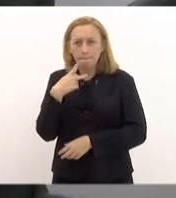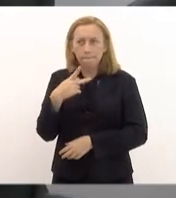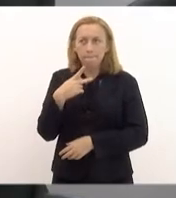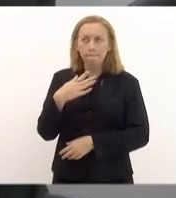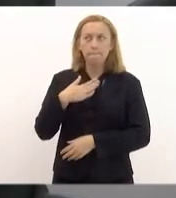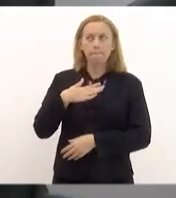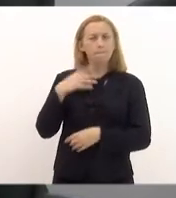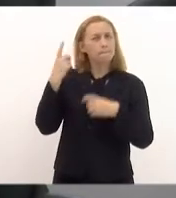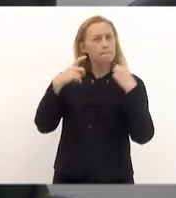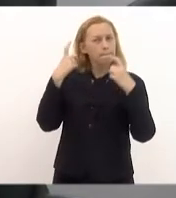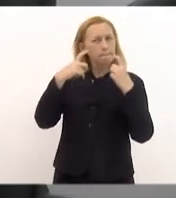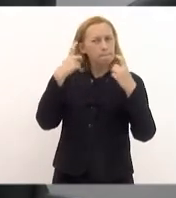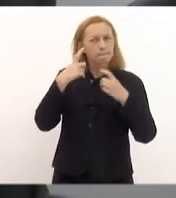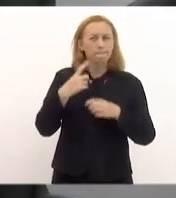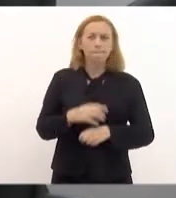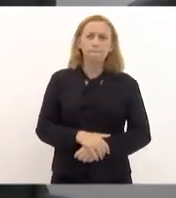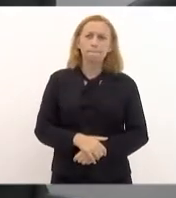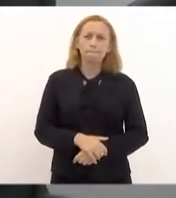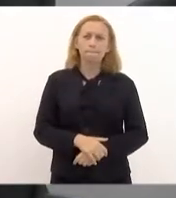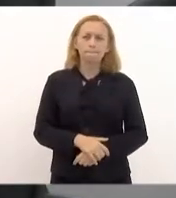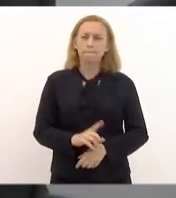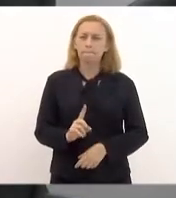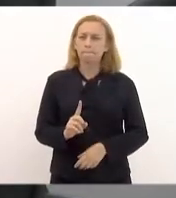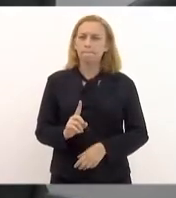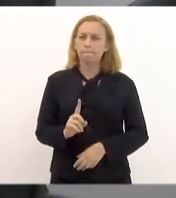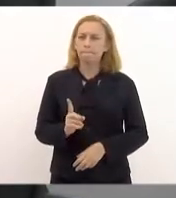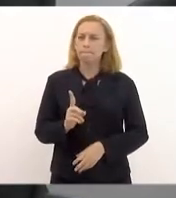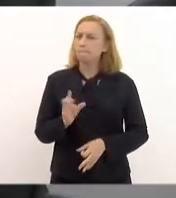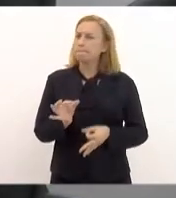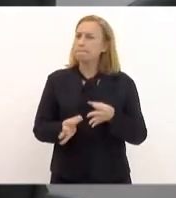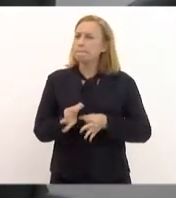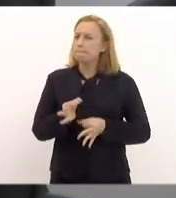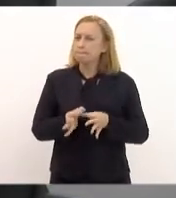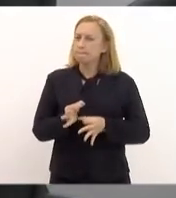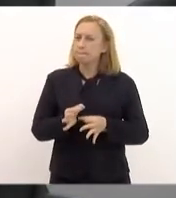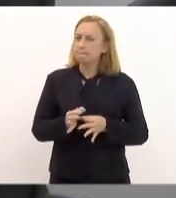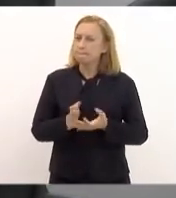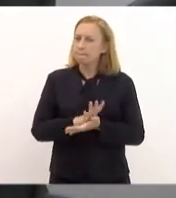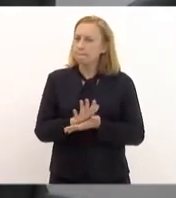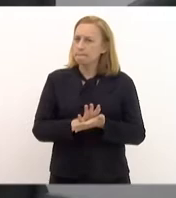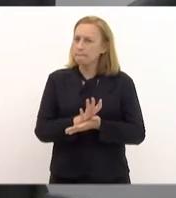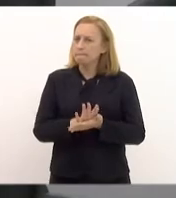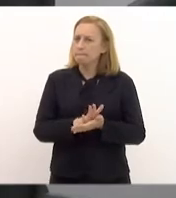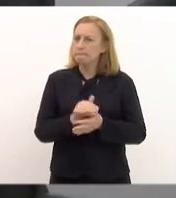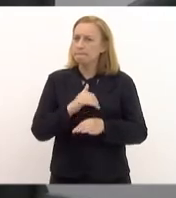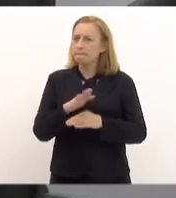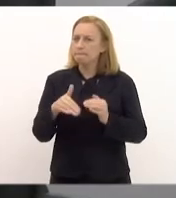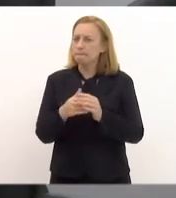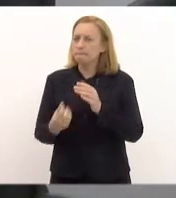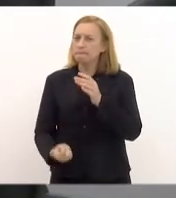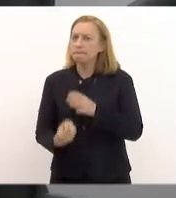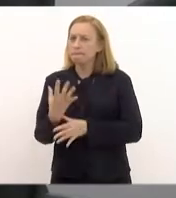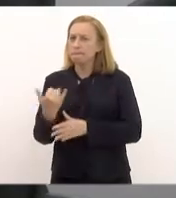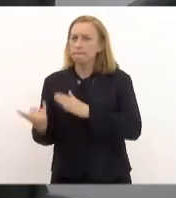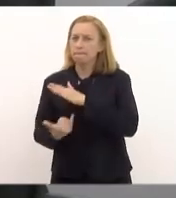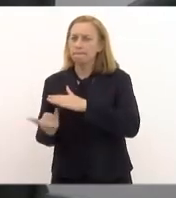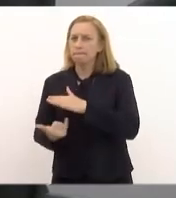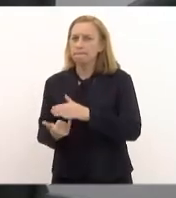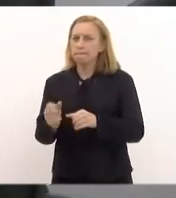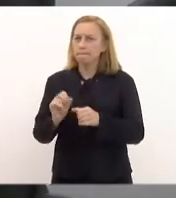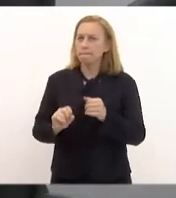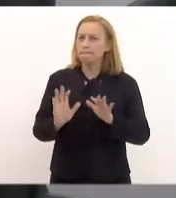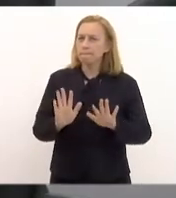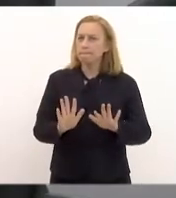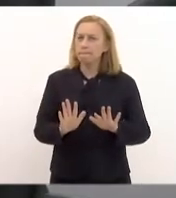me preocupa, né, sem fazer juízo de valor dessas produções que o Instituto vem desenvolvendo, mas, por exemplo,